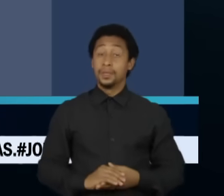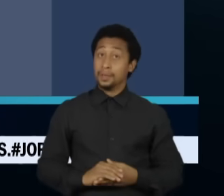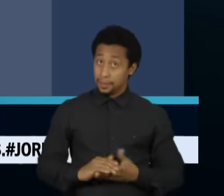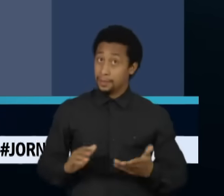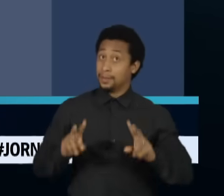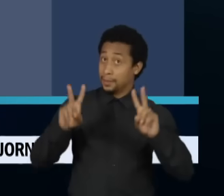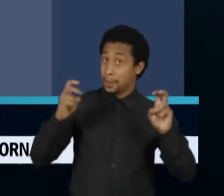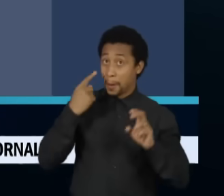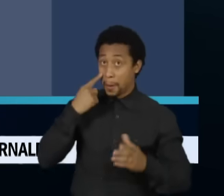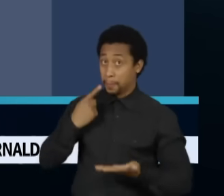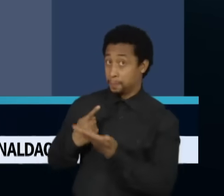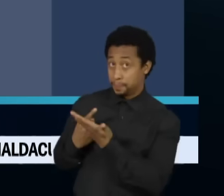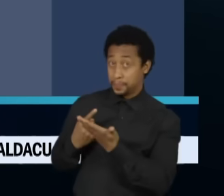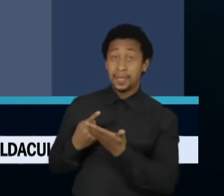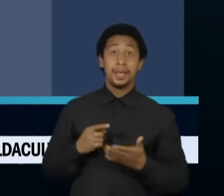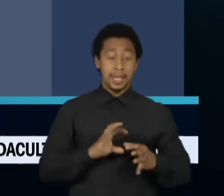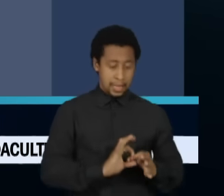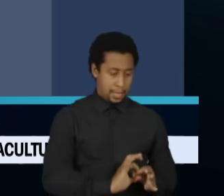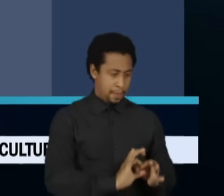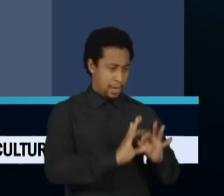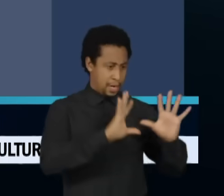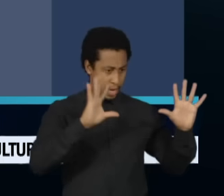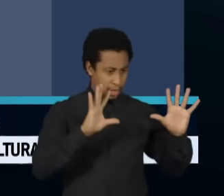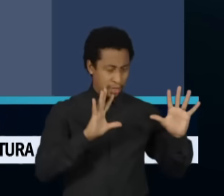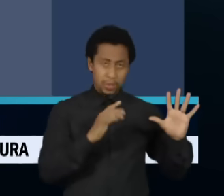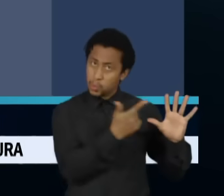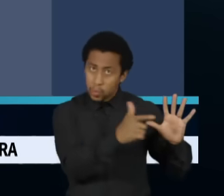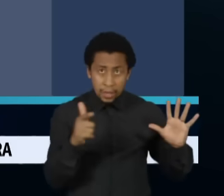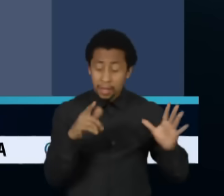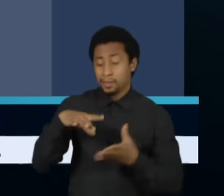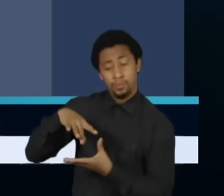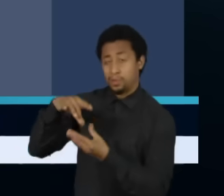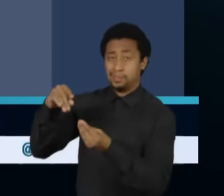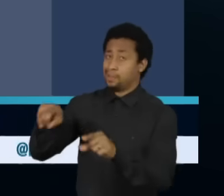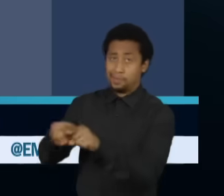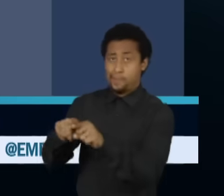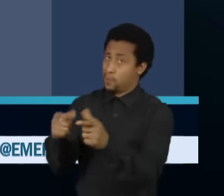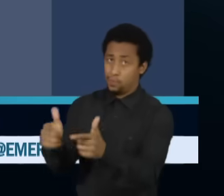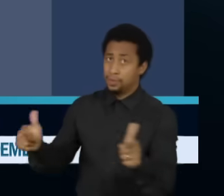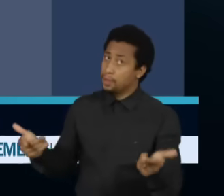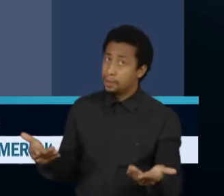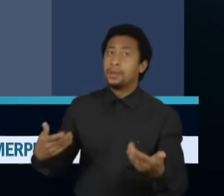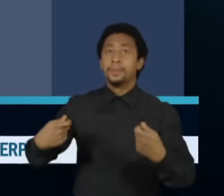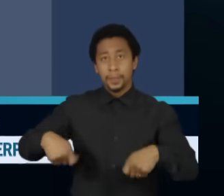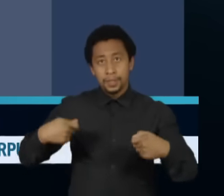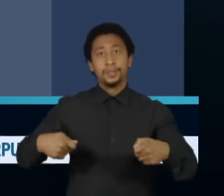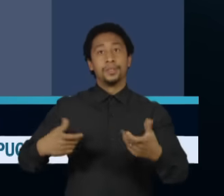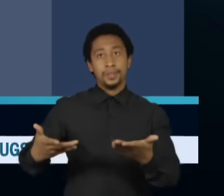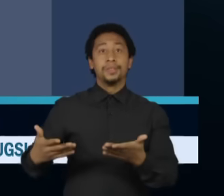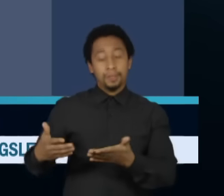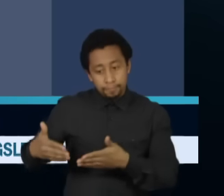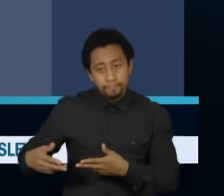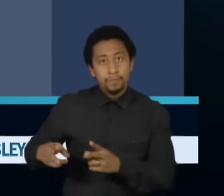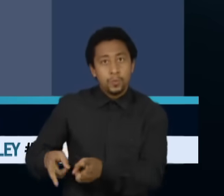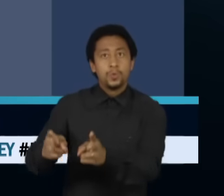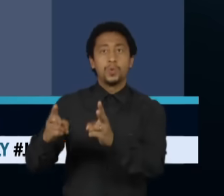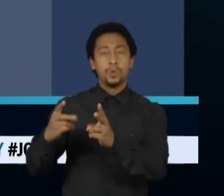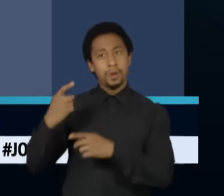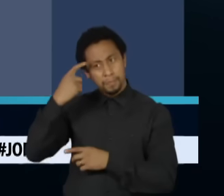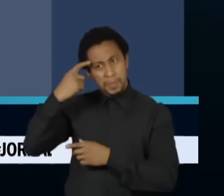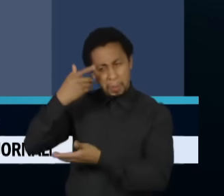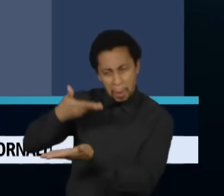liberdade não há democracia e diz existir no país uma tentativa da consolidação da ditadura do pensamento